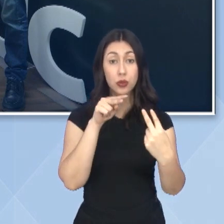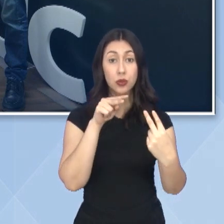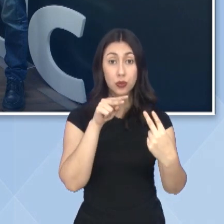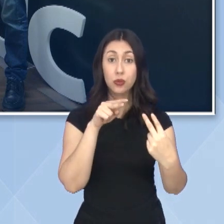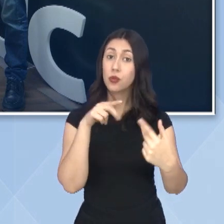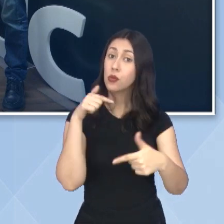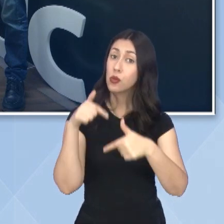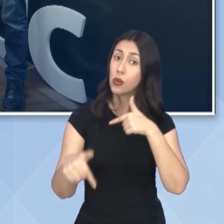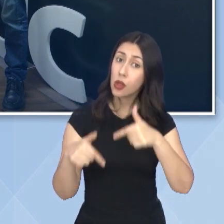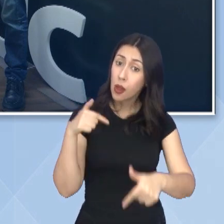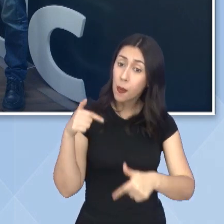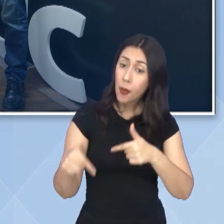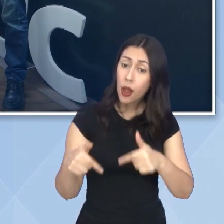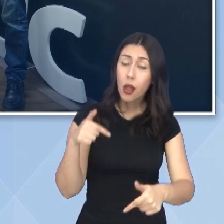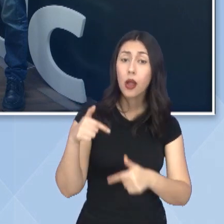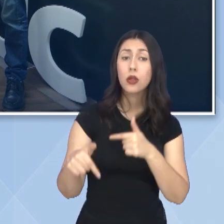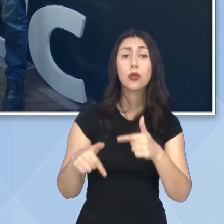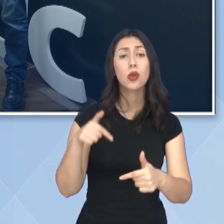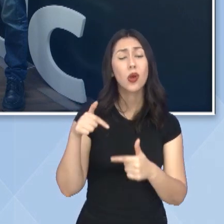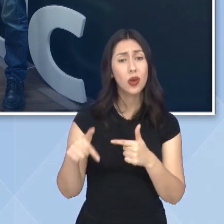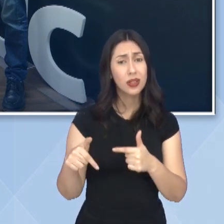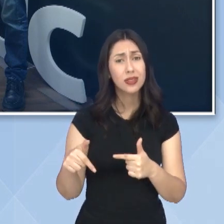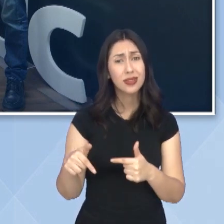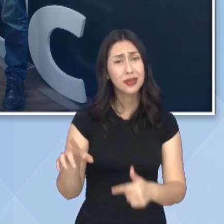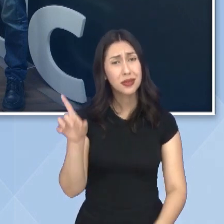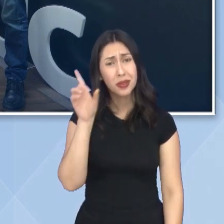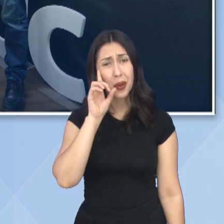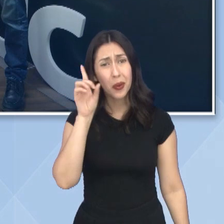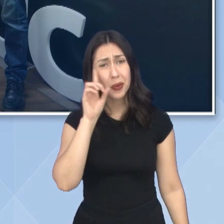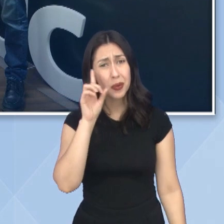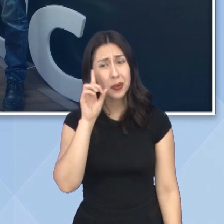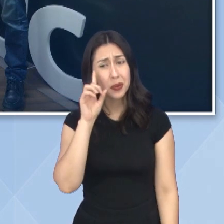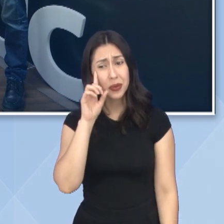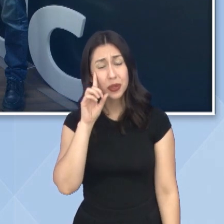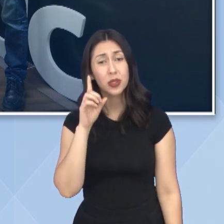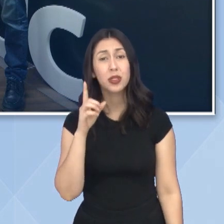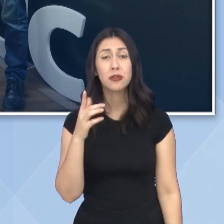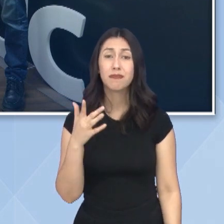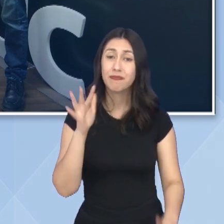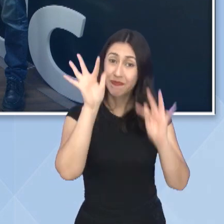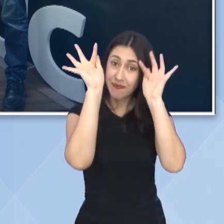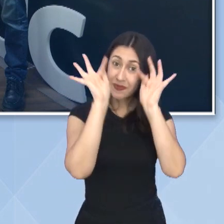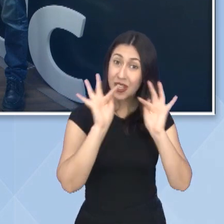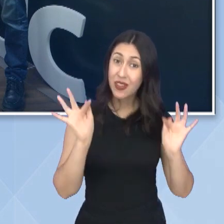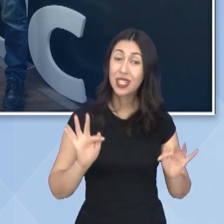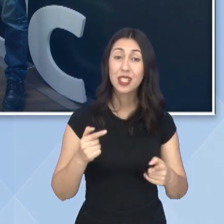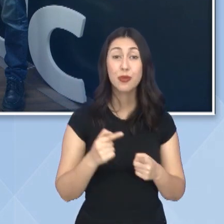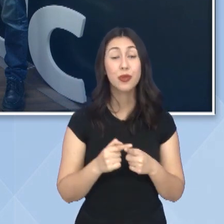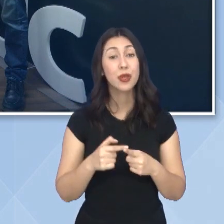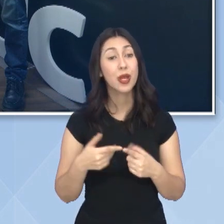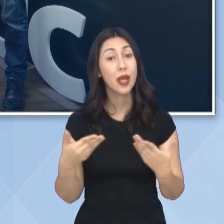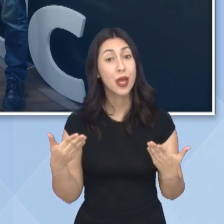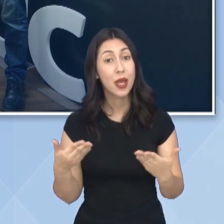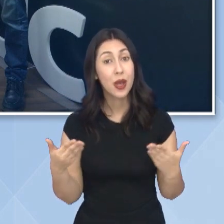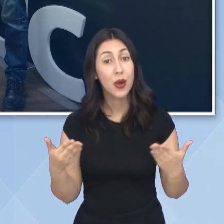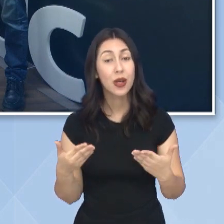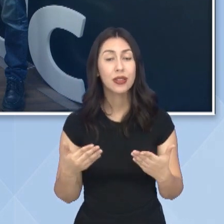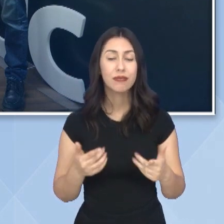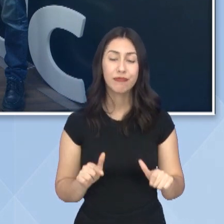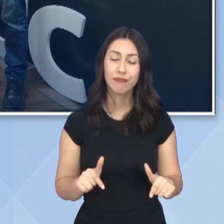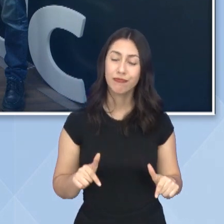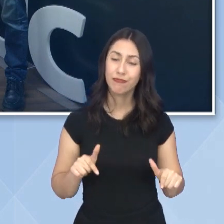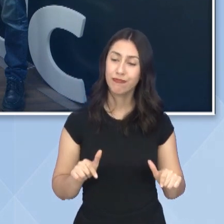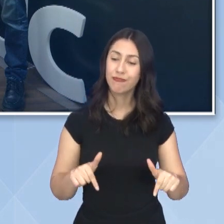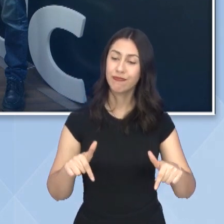de trabalhadores, vamos chamar assim, são trabalhadores do dia a dia da nossa cidade, felizes porque agora eles têm um